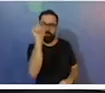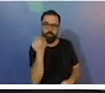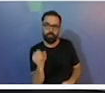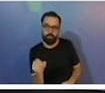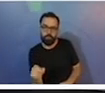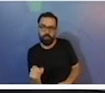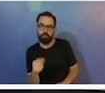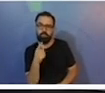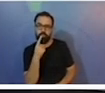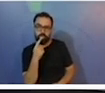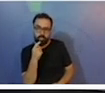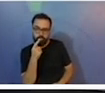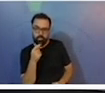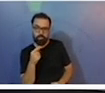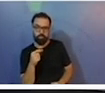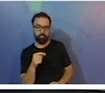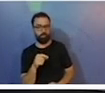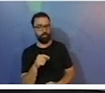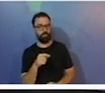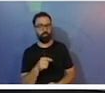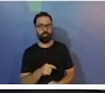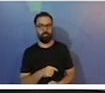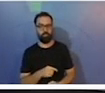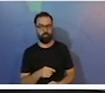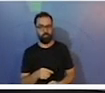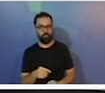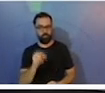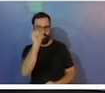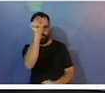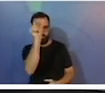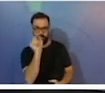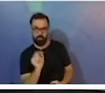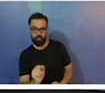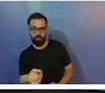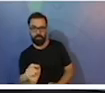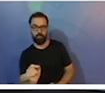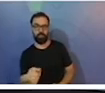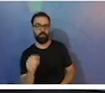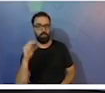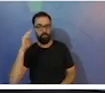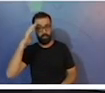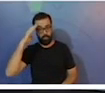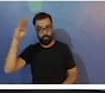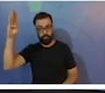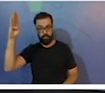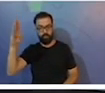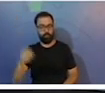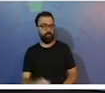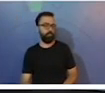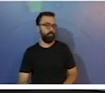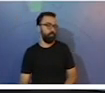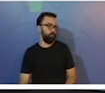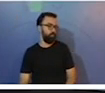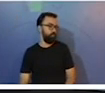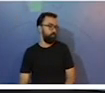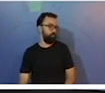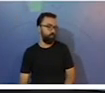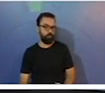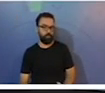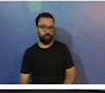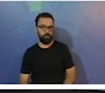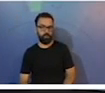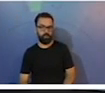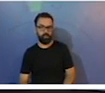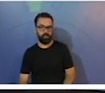do meridiano de Greenwich. Lembrando, meridiano vertical, em pé.